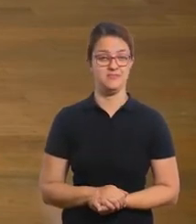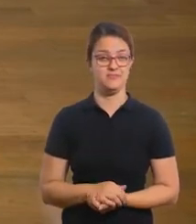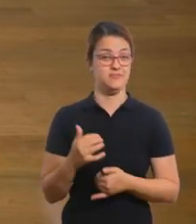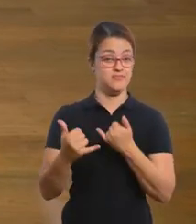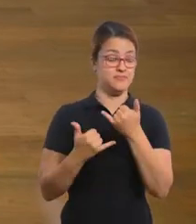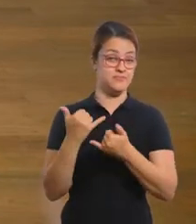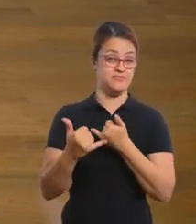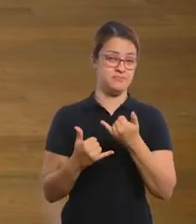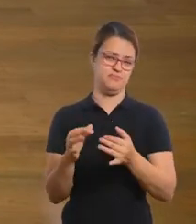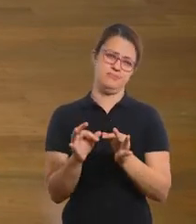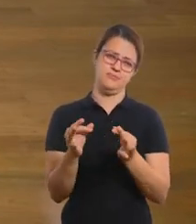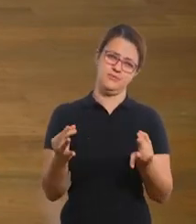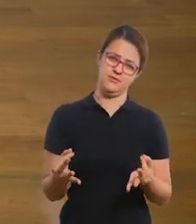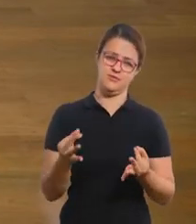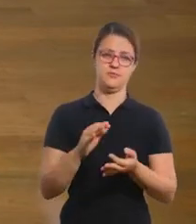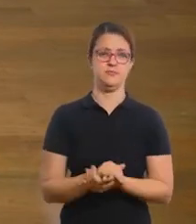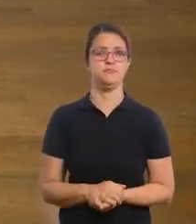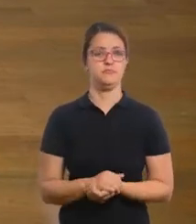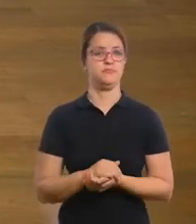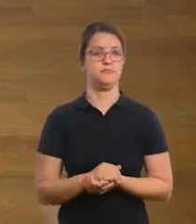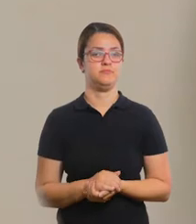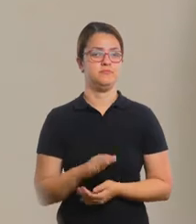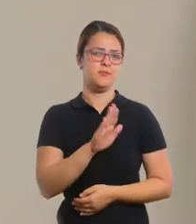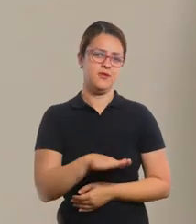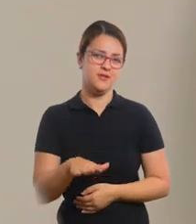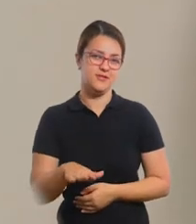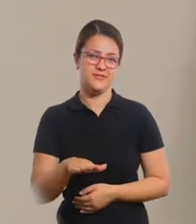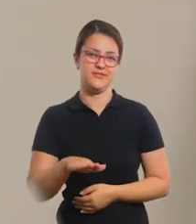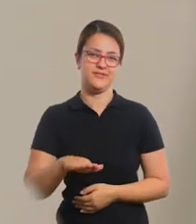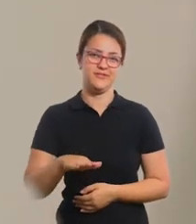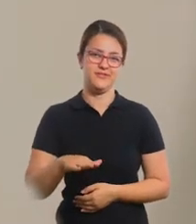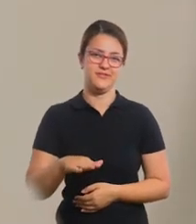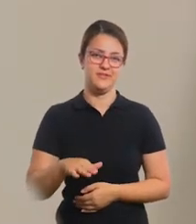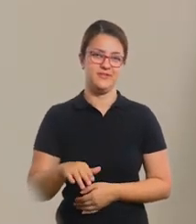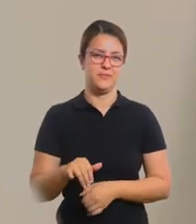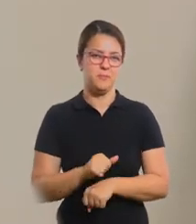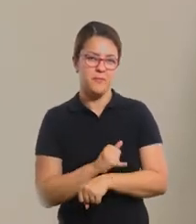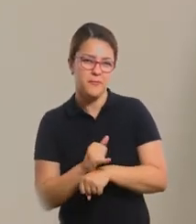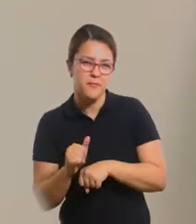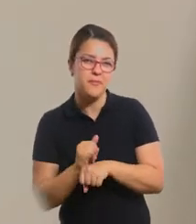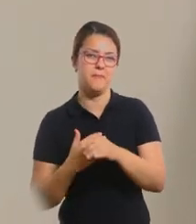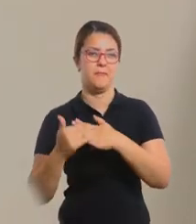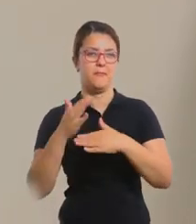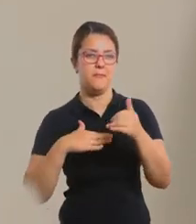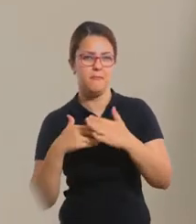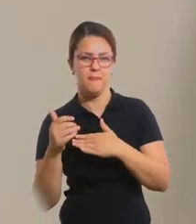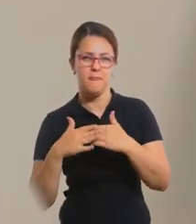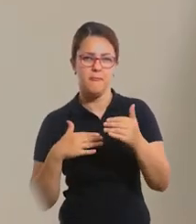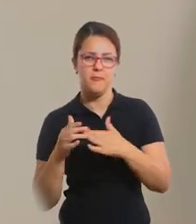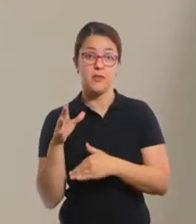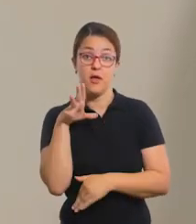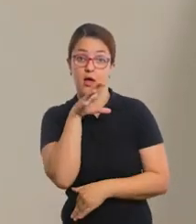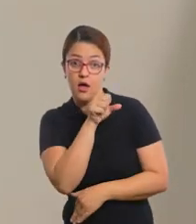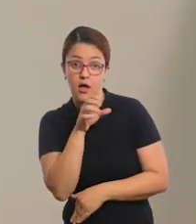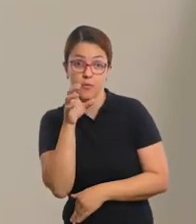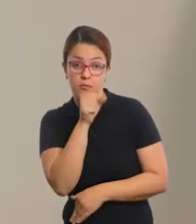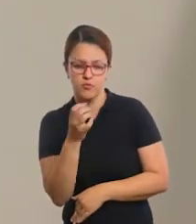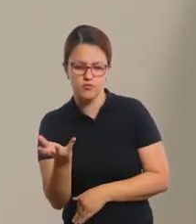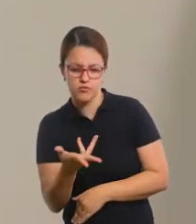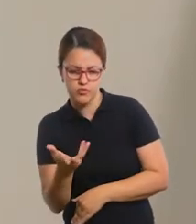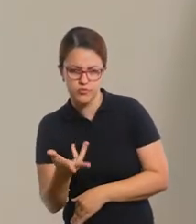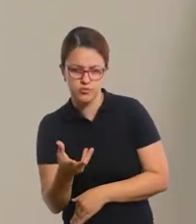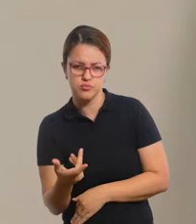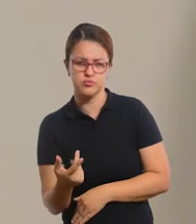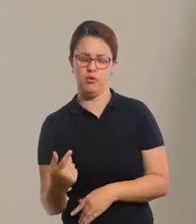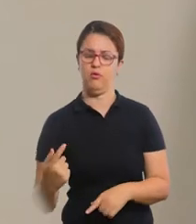É assim a brincadeira, simples, a criança vai testar a agilidade dela. Ela vai ter a destreza, ela vai